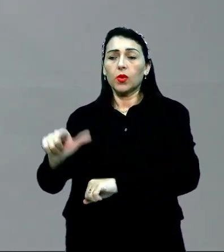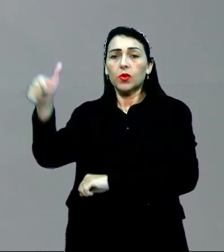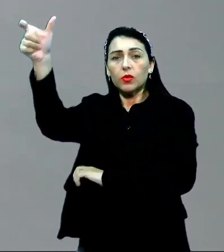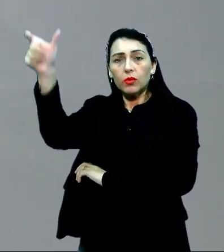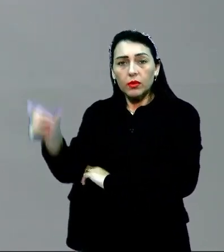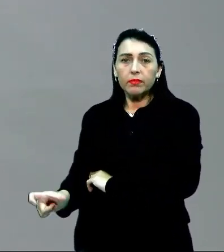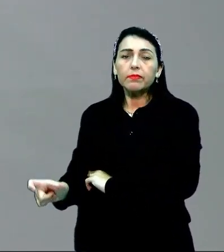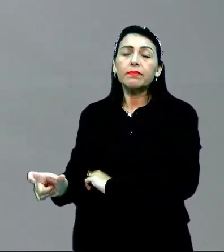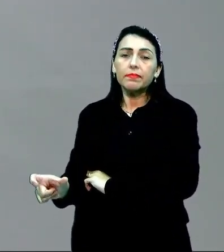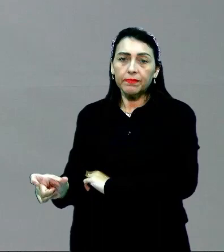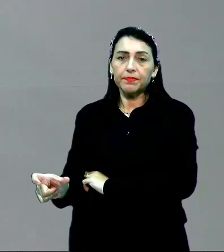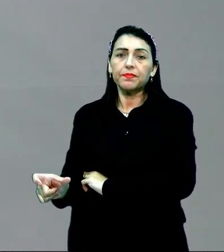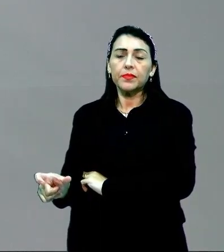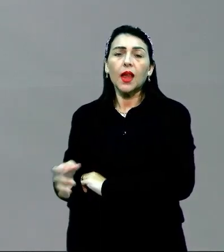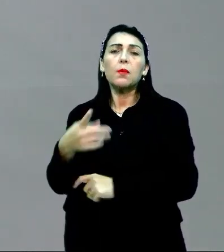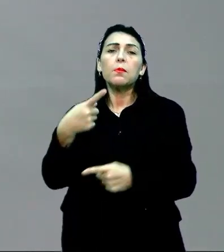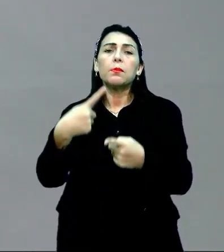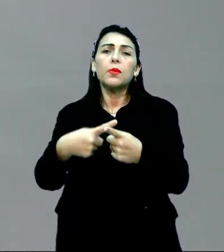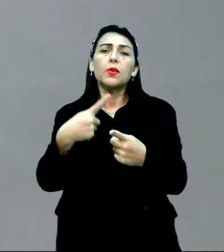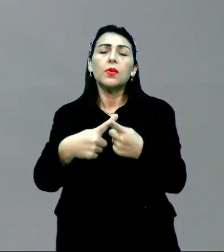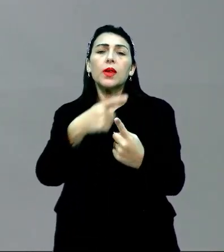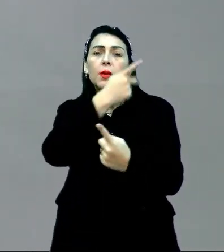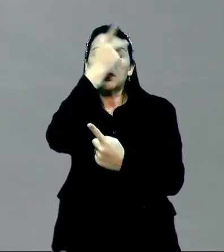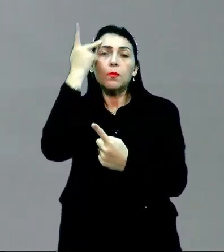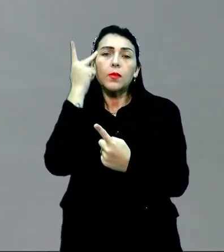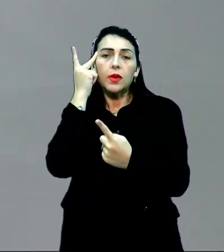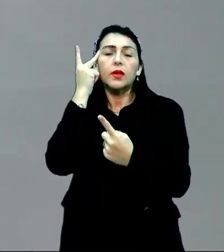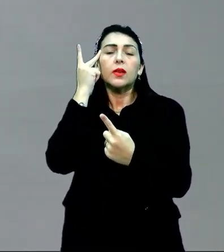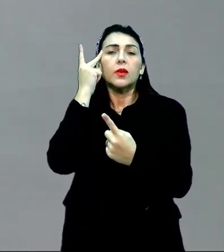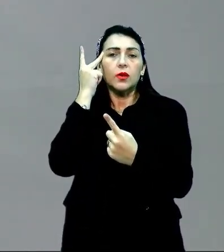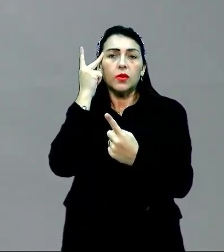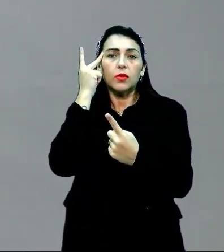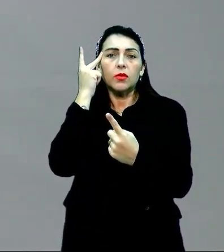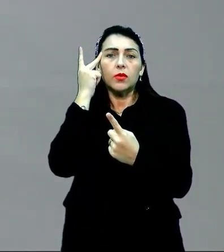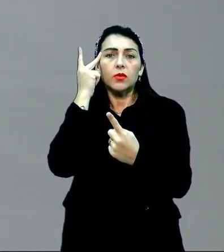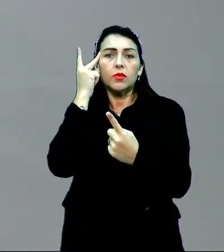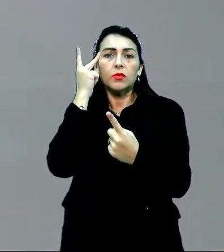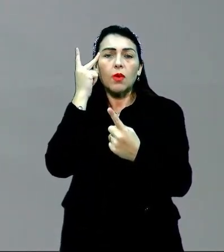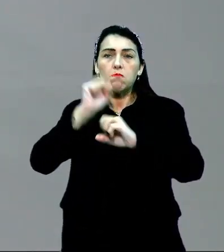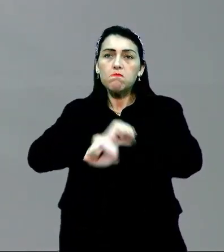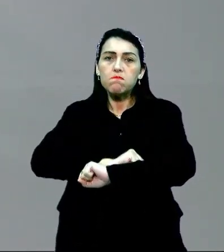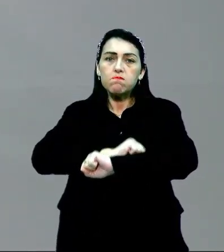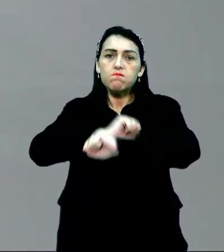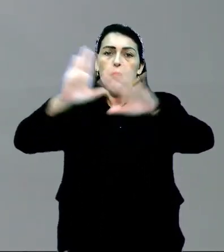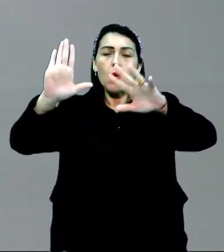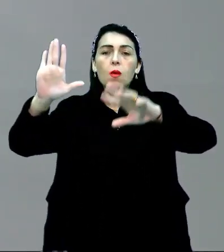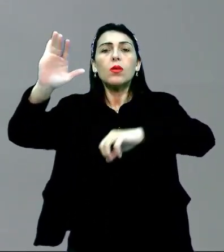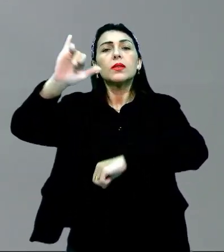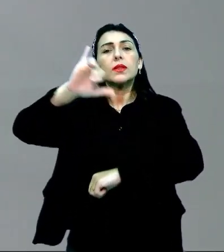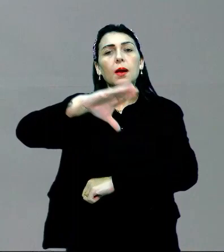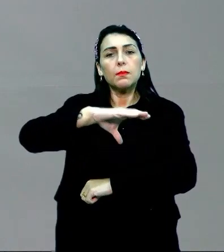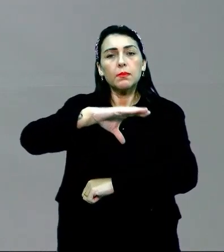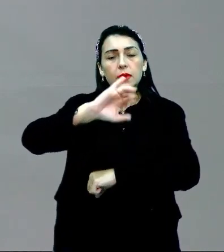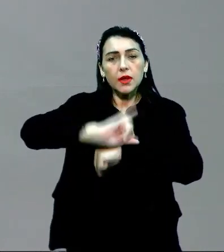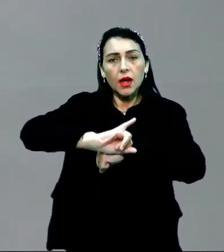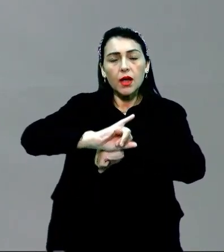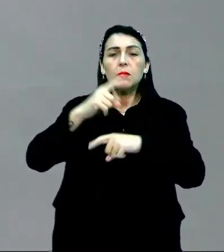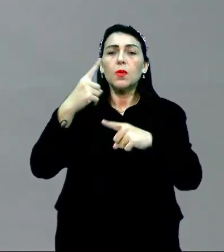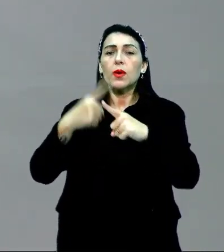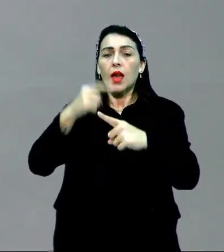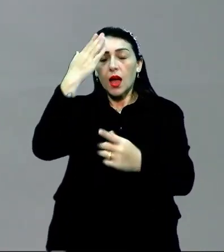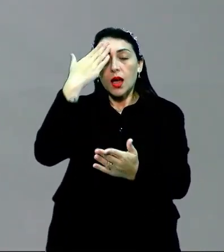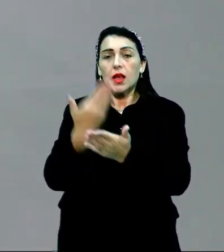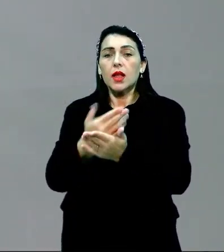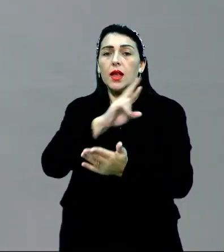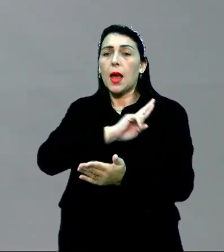né Porque que pessoas explodem aí grandes capitais né porque acreditam que a sua religião